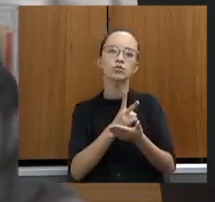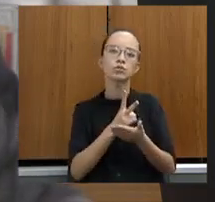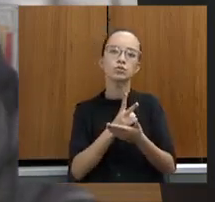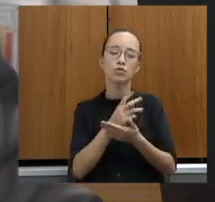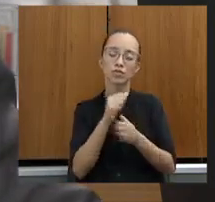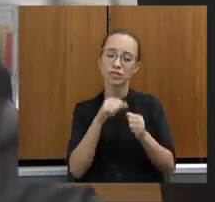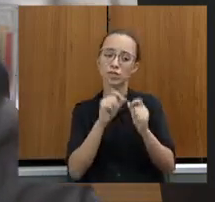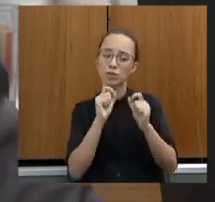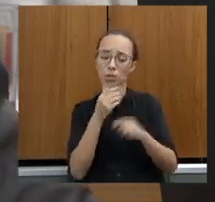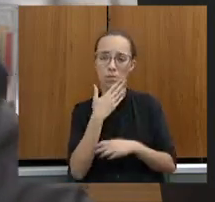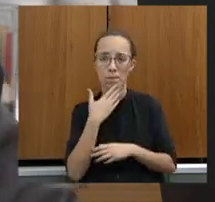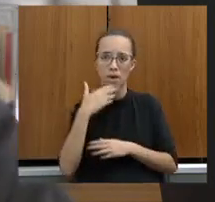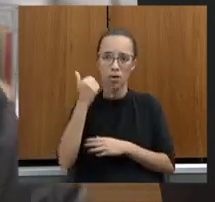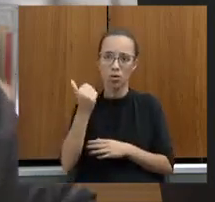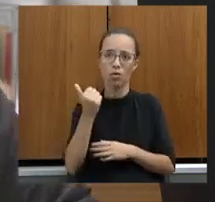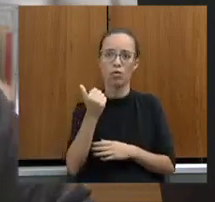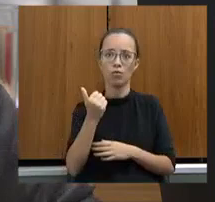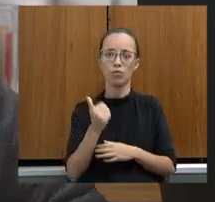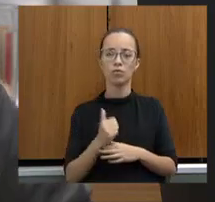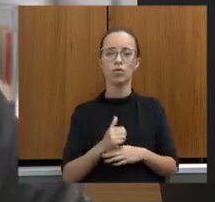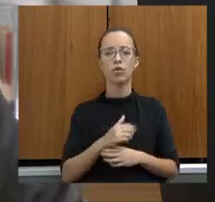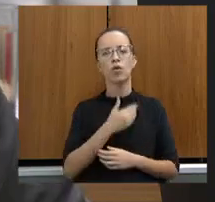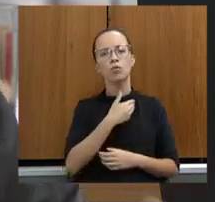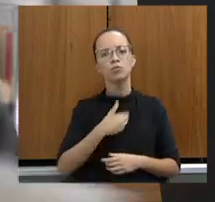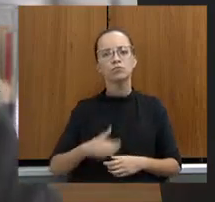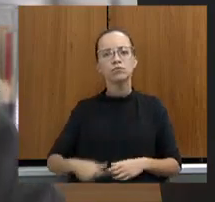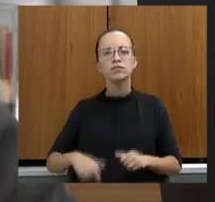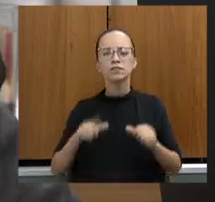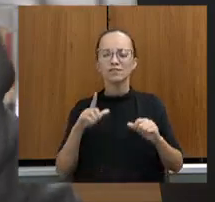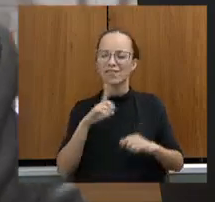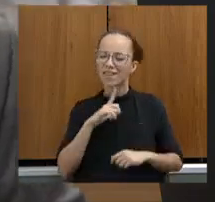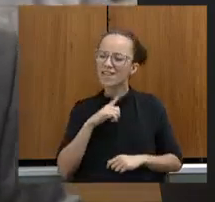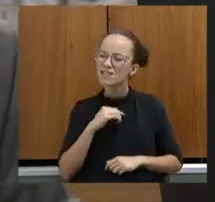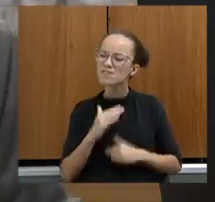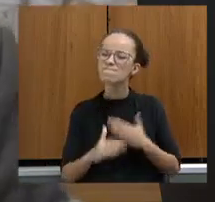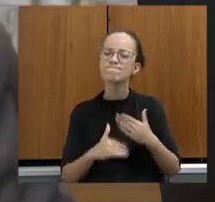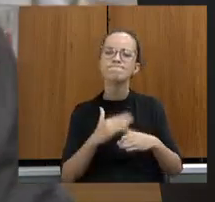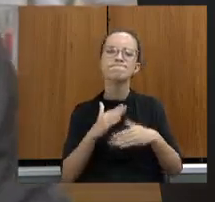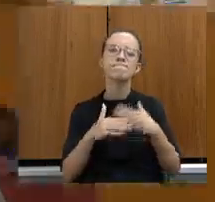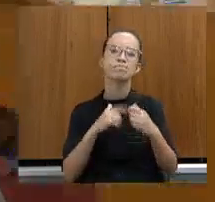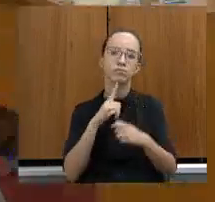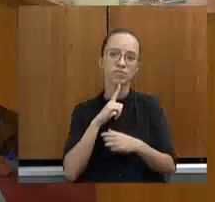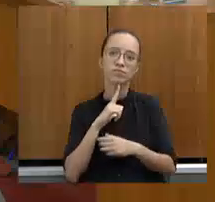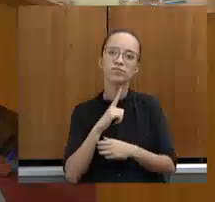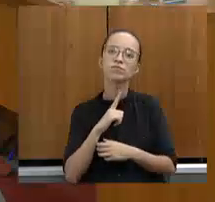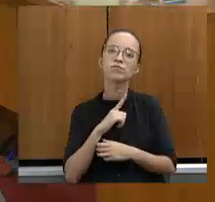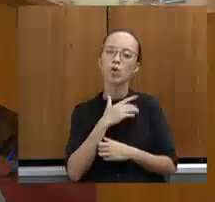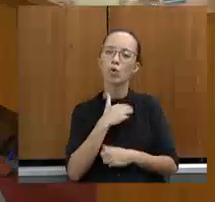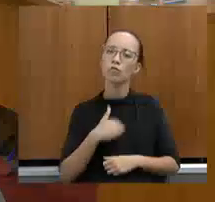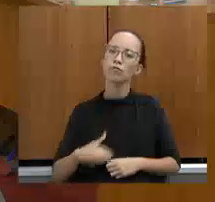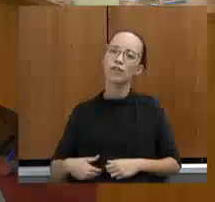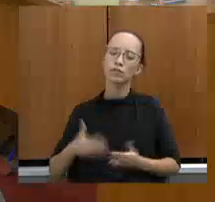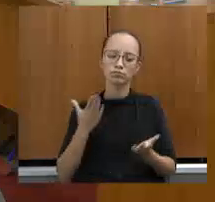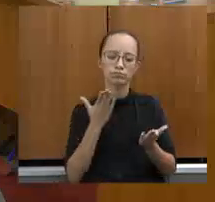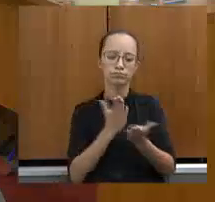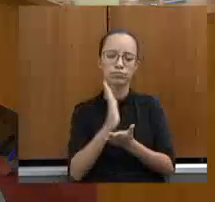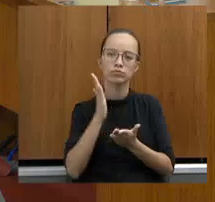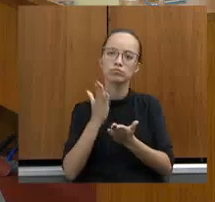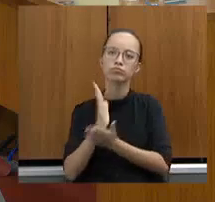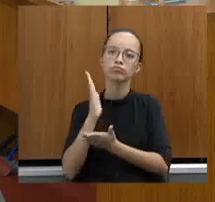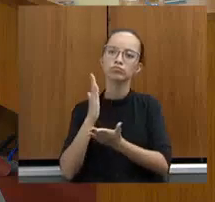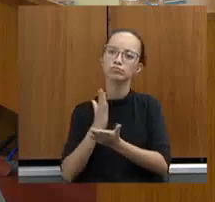o melhor possível o melhor o governo tem grandes avanços reconheço o governo Acertou em várias áreas